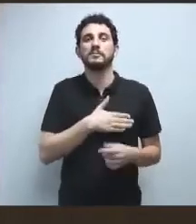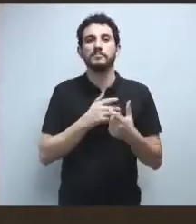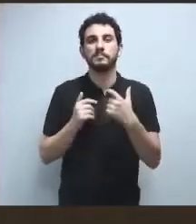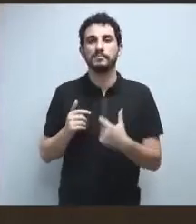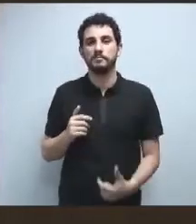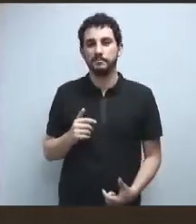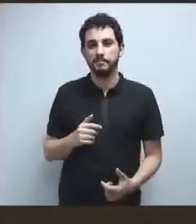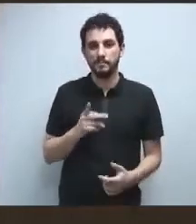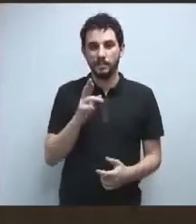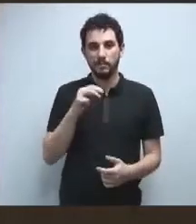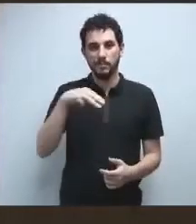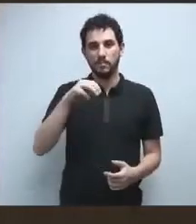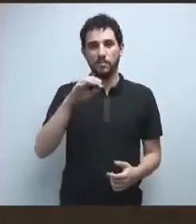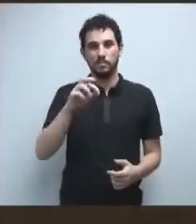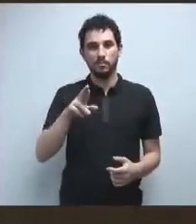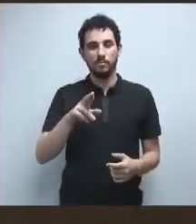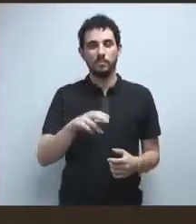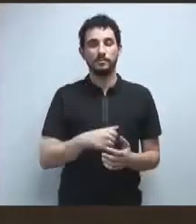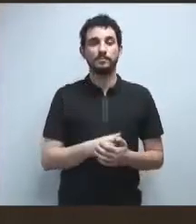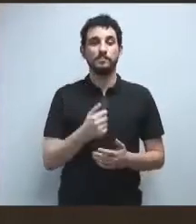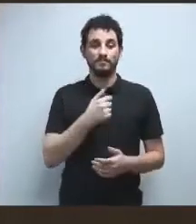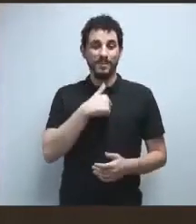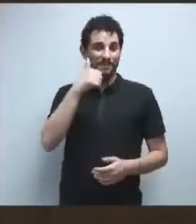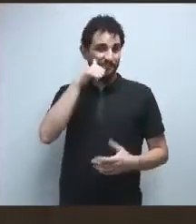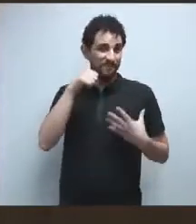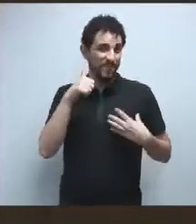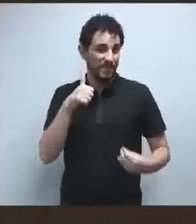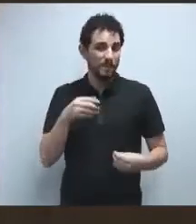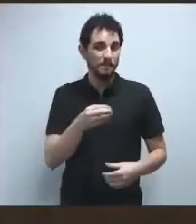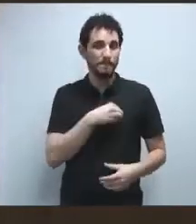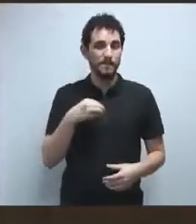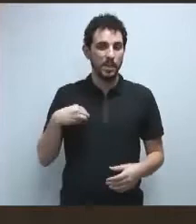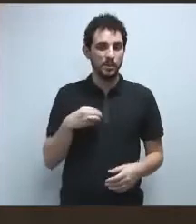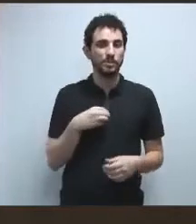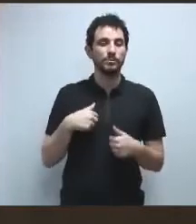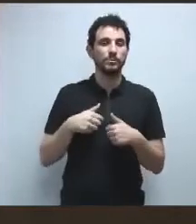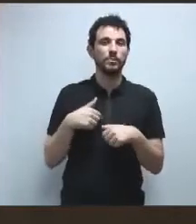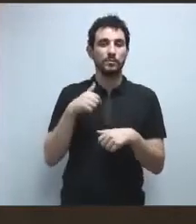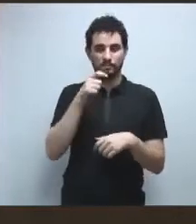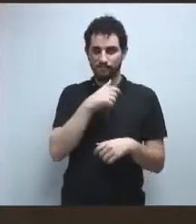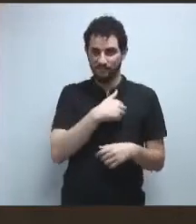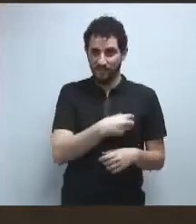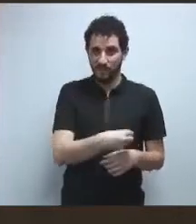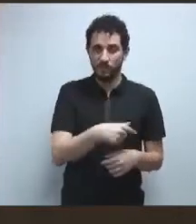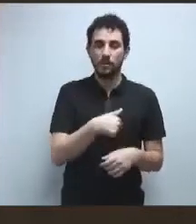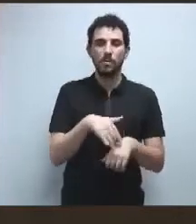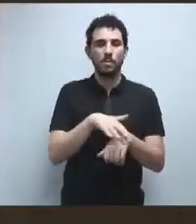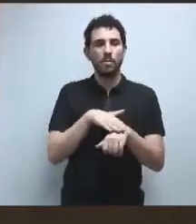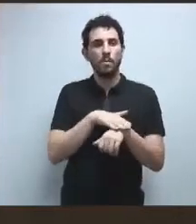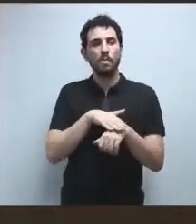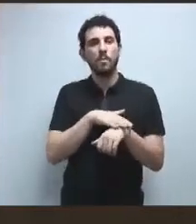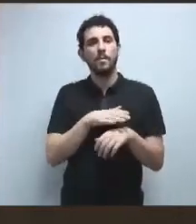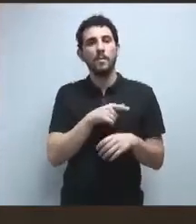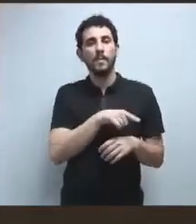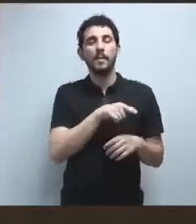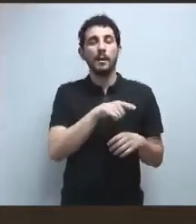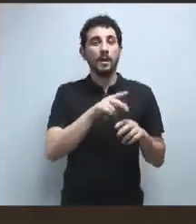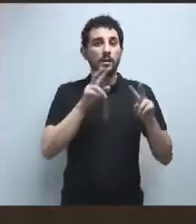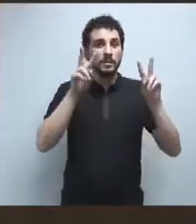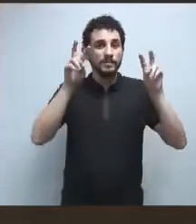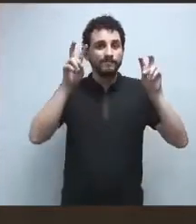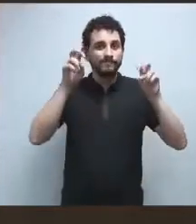hoje ontem ainda conversava com ela e ela é especialista em uti